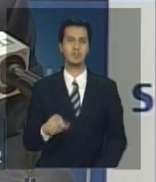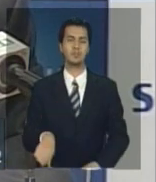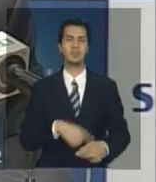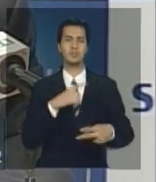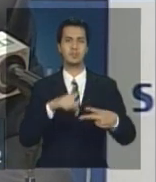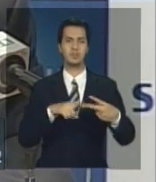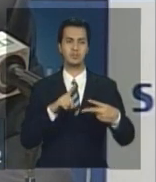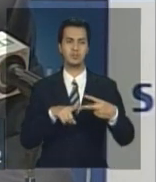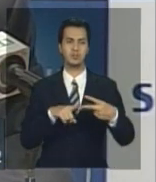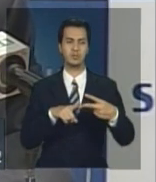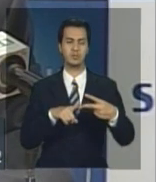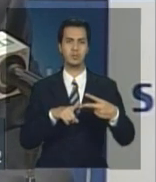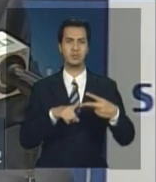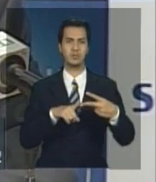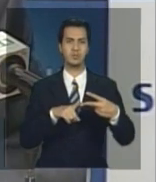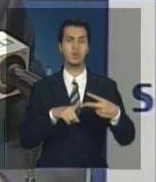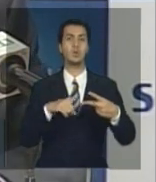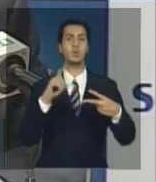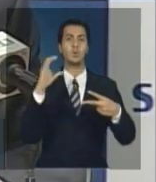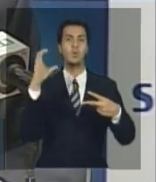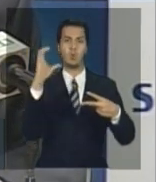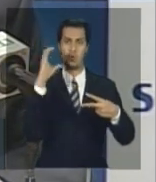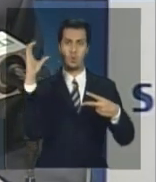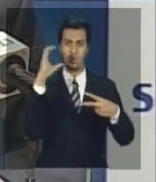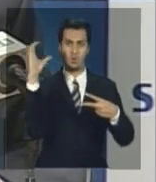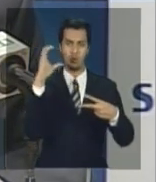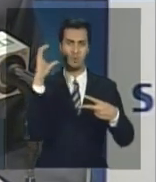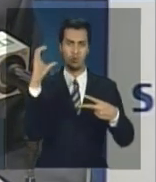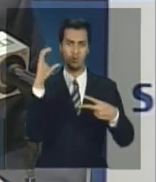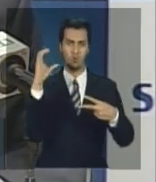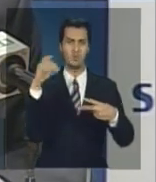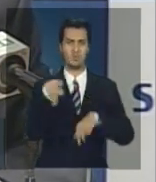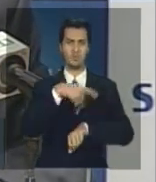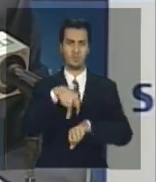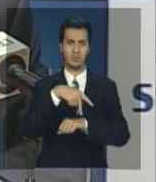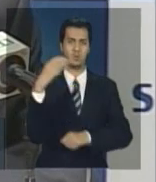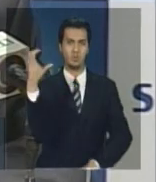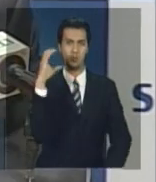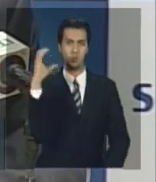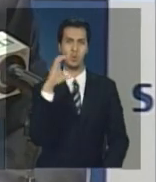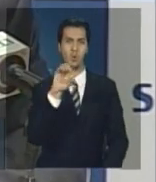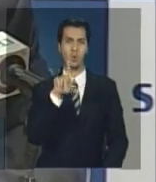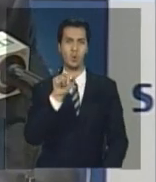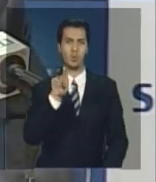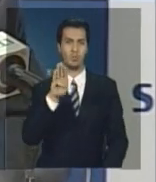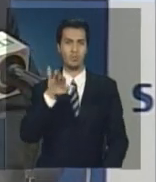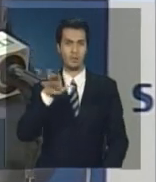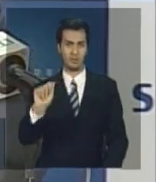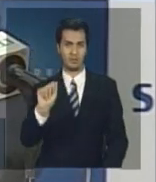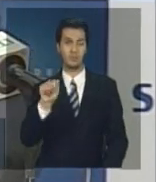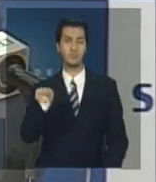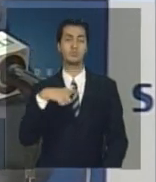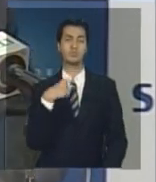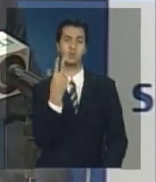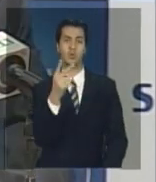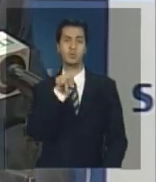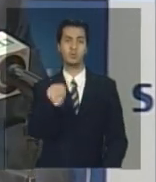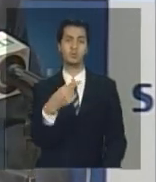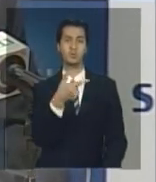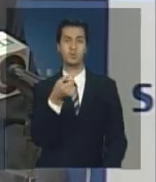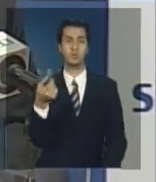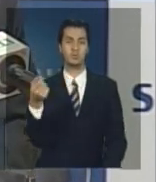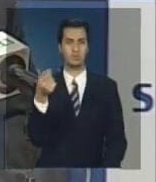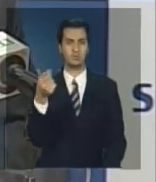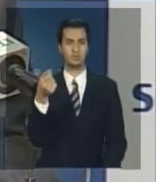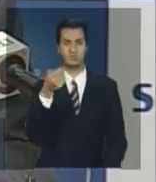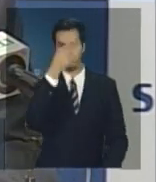Próximo também ao Brasil está a Colômbia, em termos de fronteira, estaria a Colômbia, com 2.200